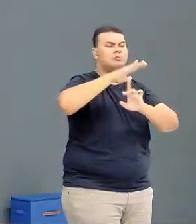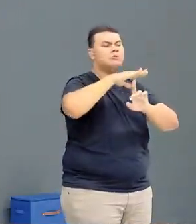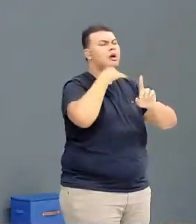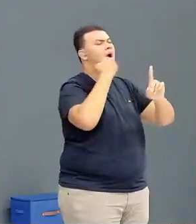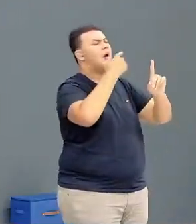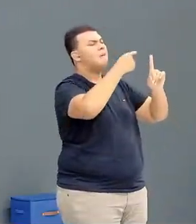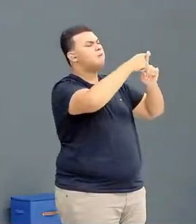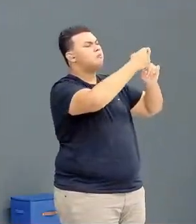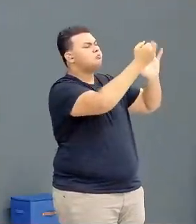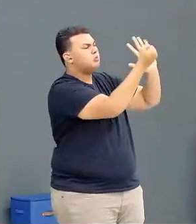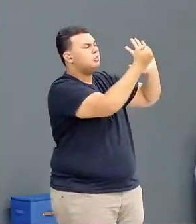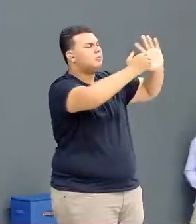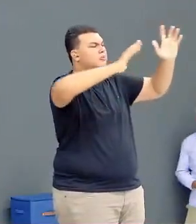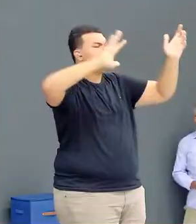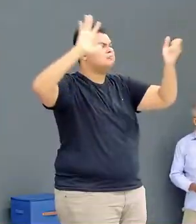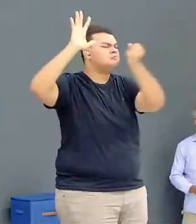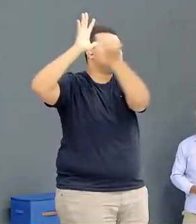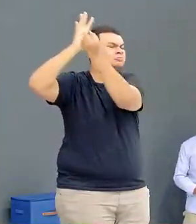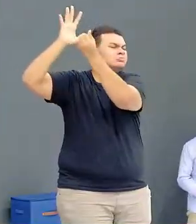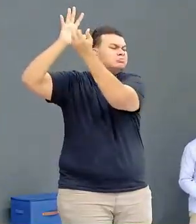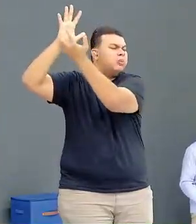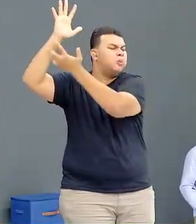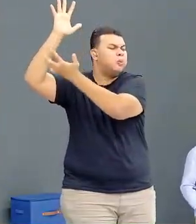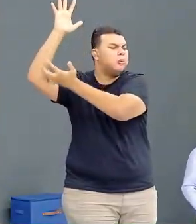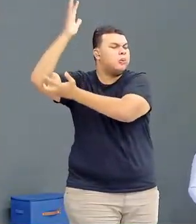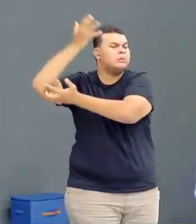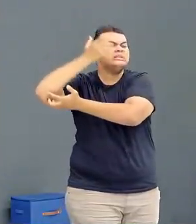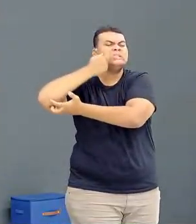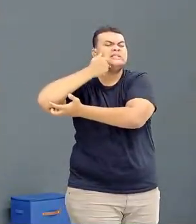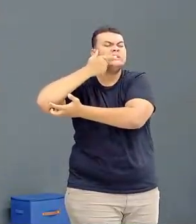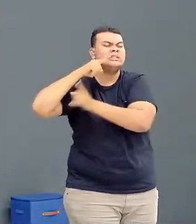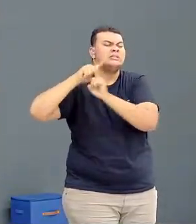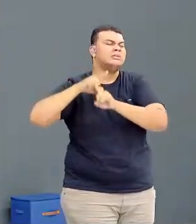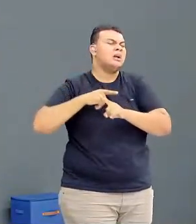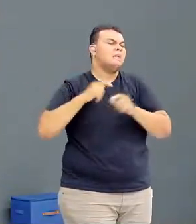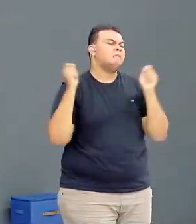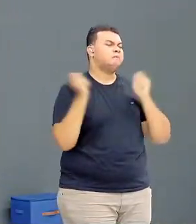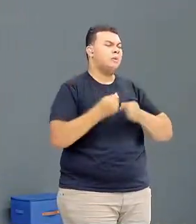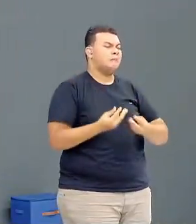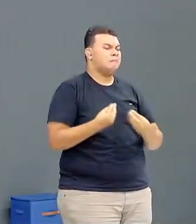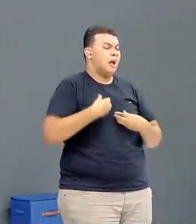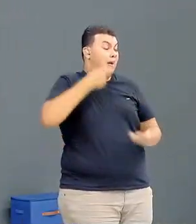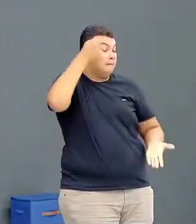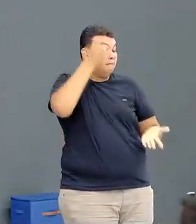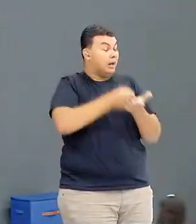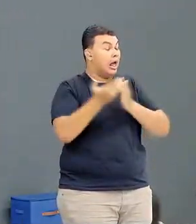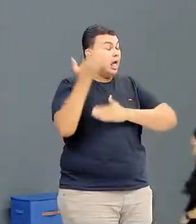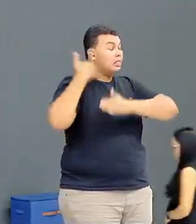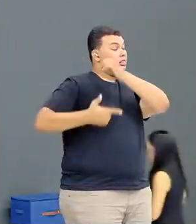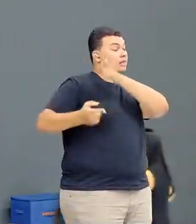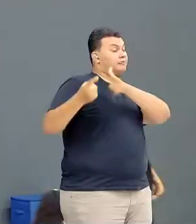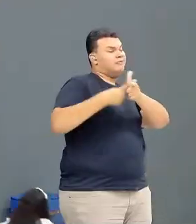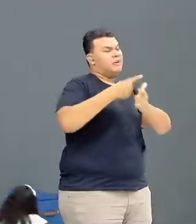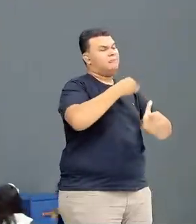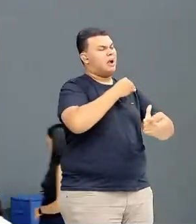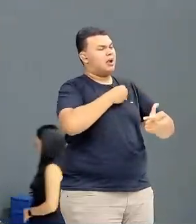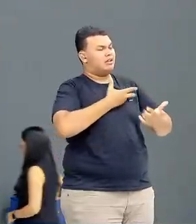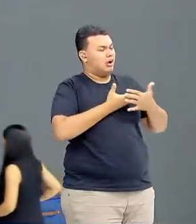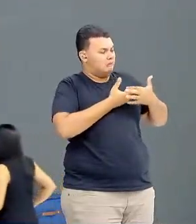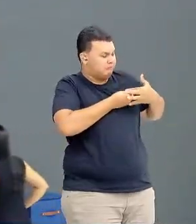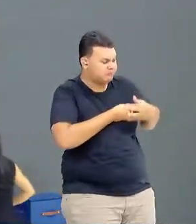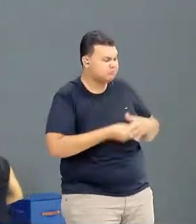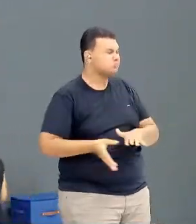Jesus, porque Ele derramou o seu sangue, Ele nos purificou, Ele pagou a nossa dívida. Ah, meu Deus, não há